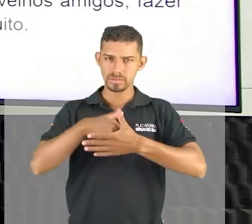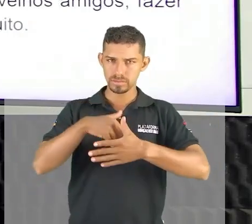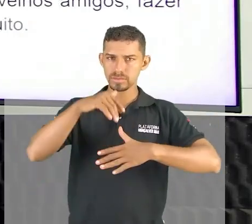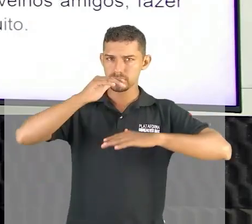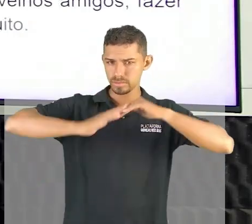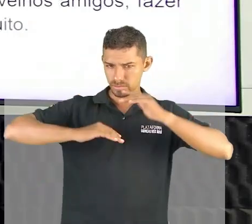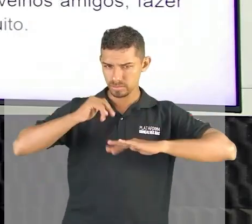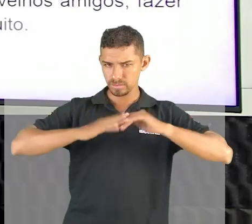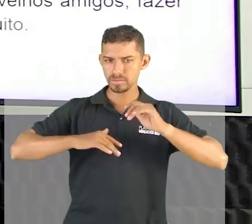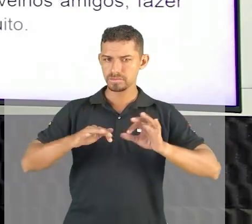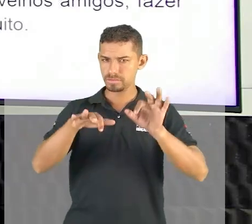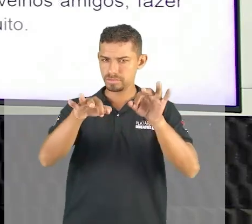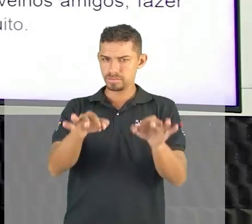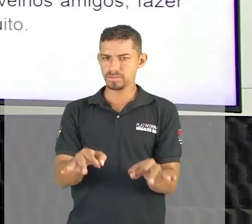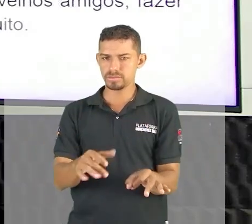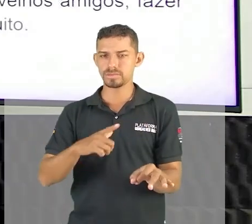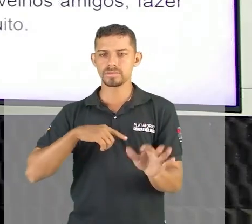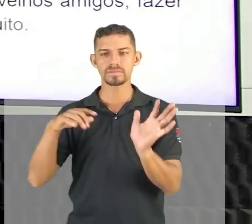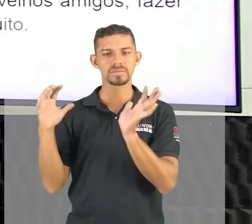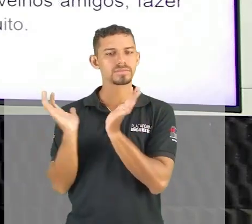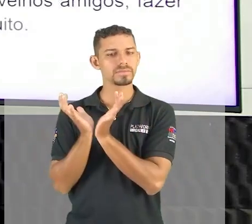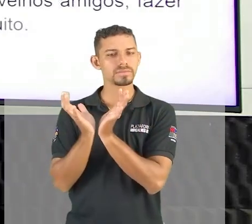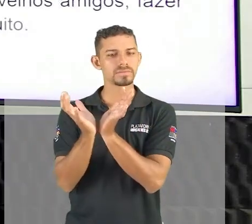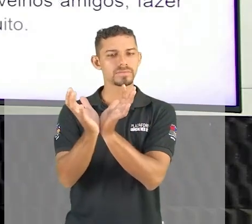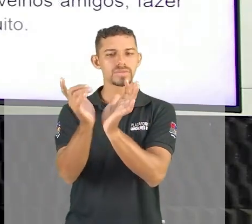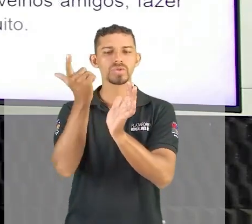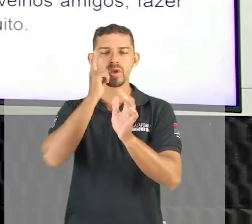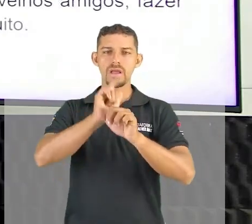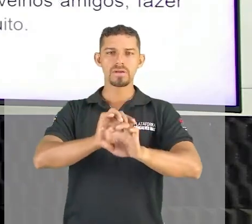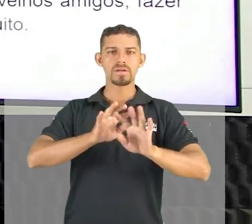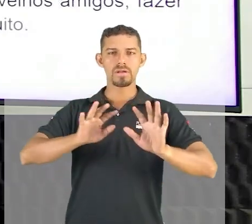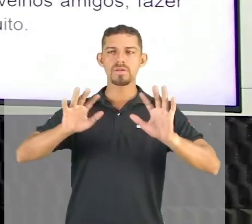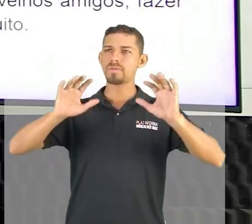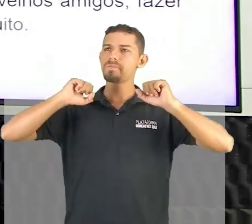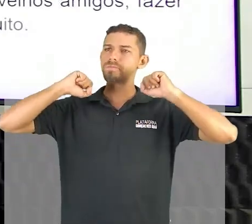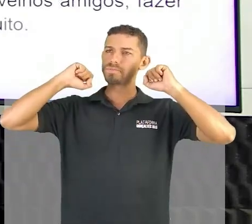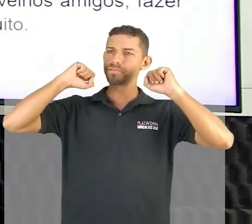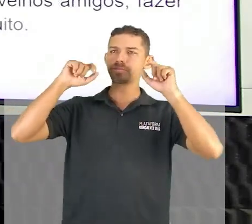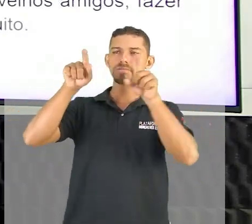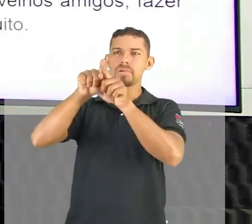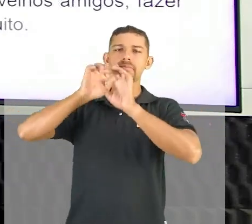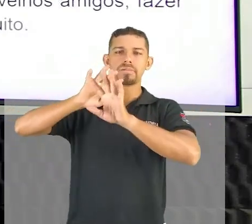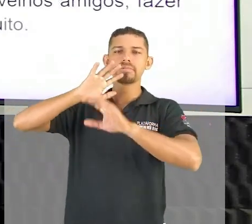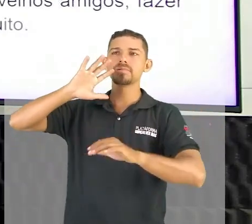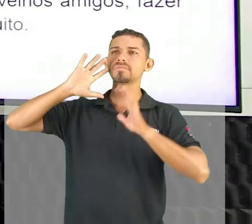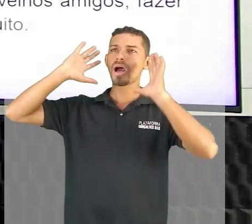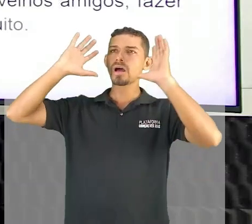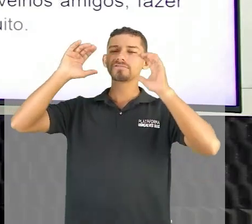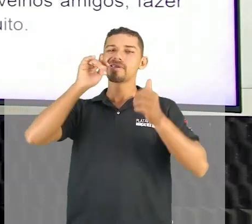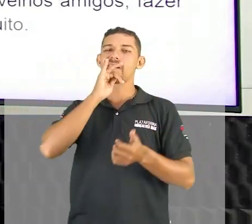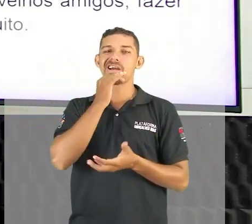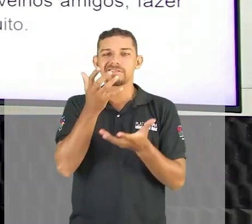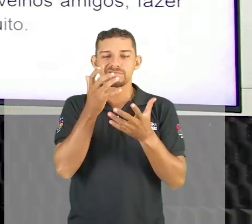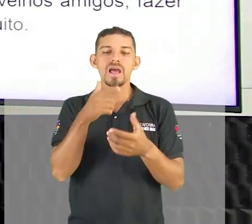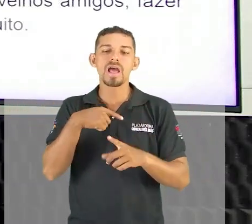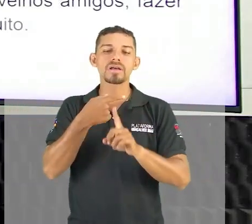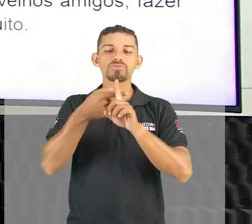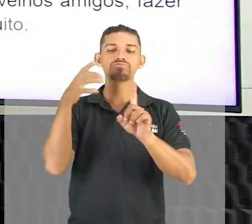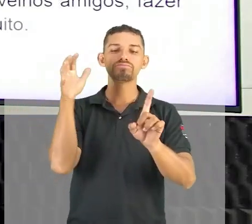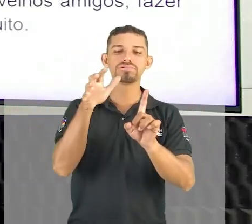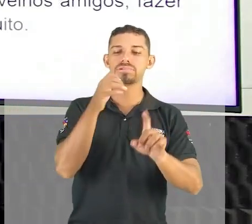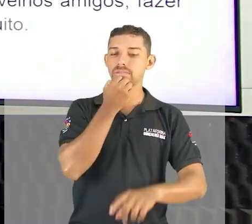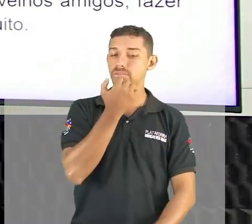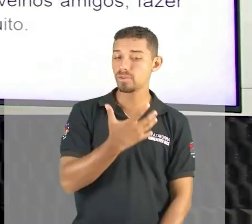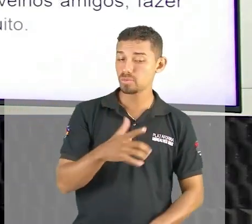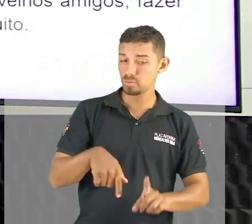consagrado com times que que arrebatam torcidas e revelam jogadores é uma influência positiva mas